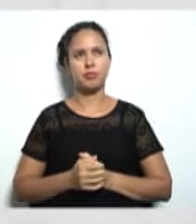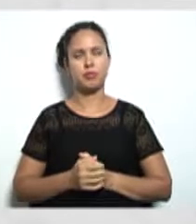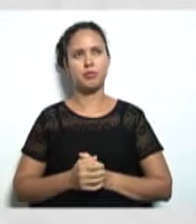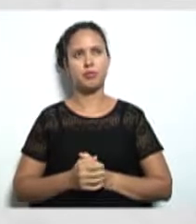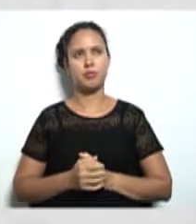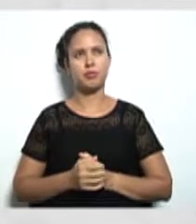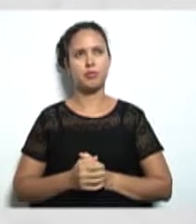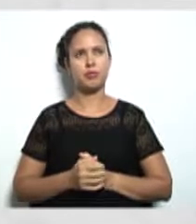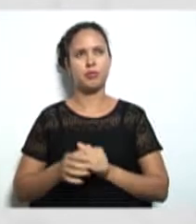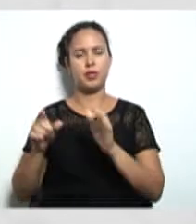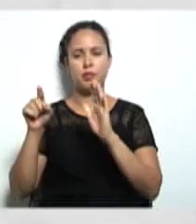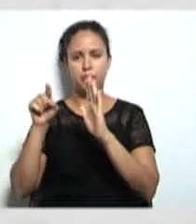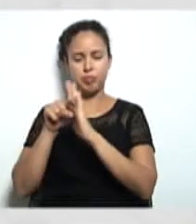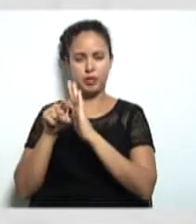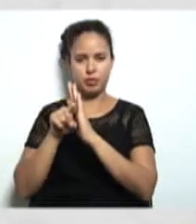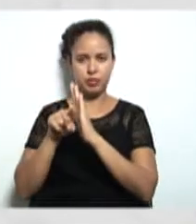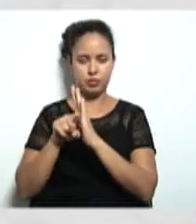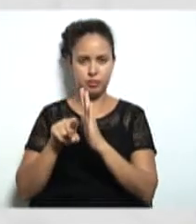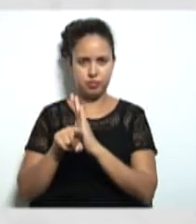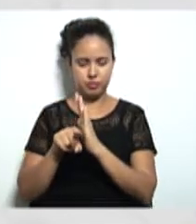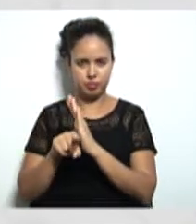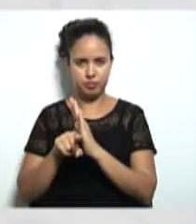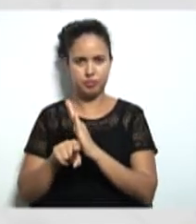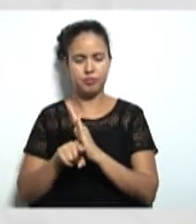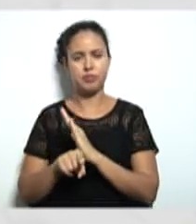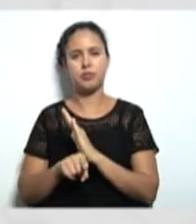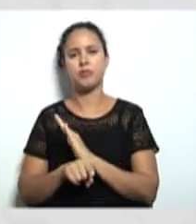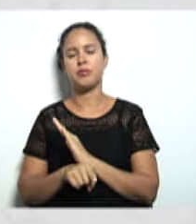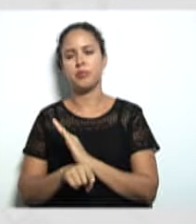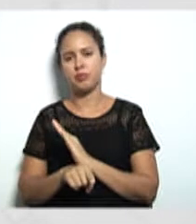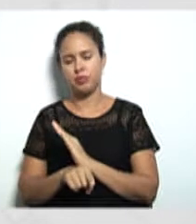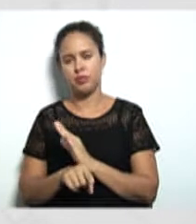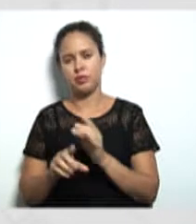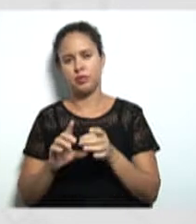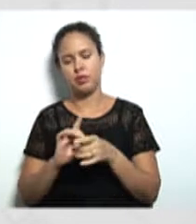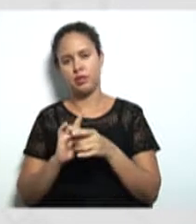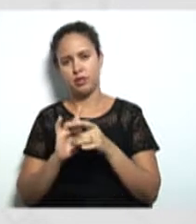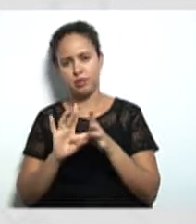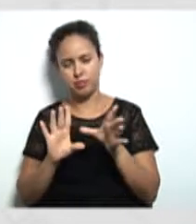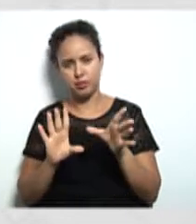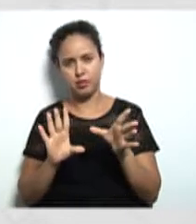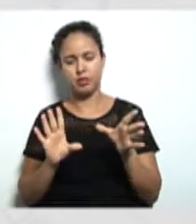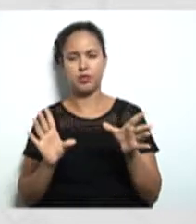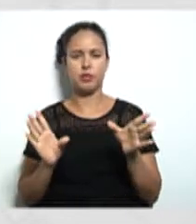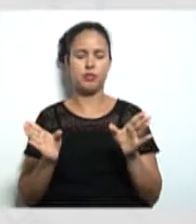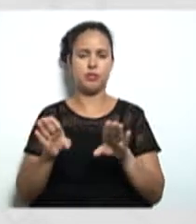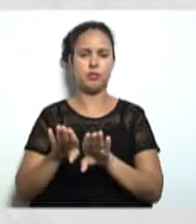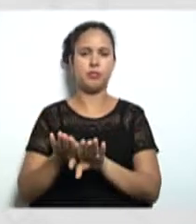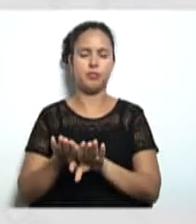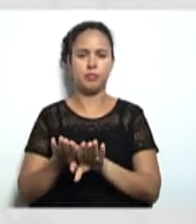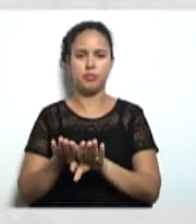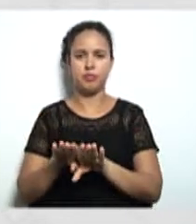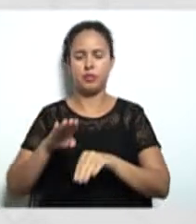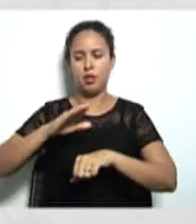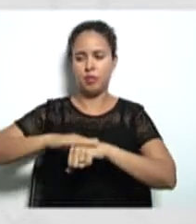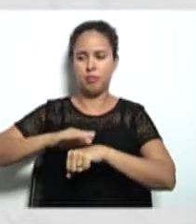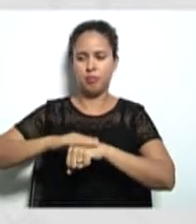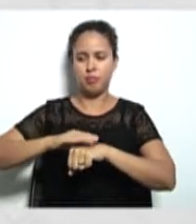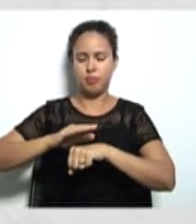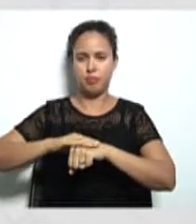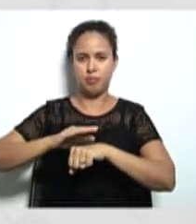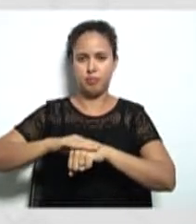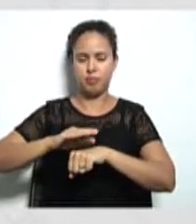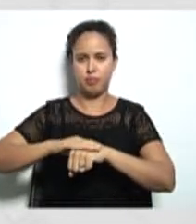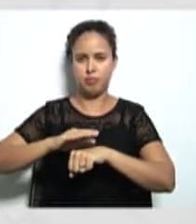questionário, né, que é o quê? Uma lista de questões abertas ou fechadas, preenchidas pelo